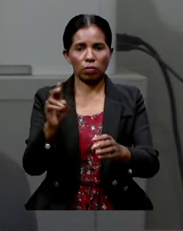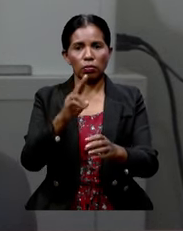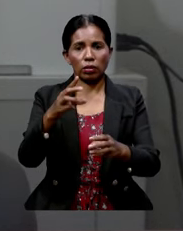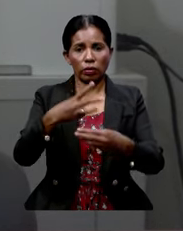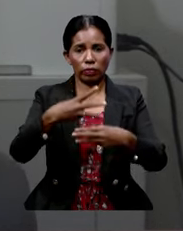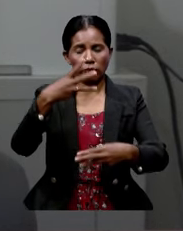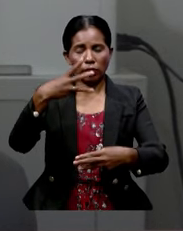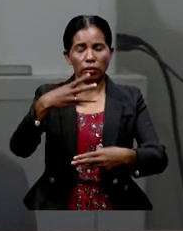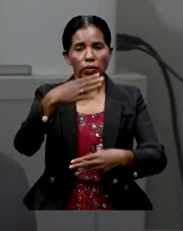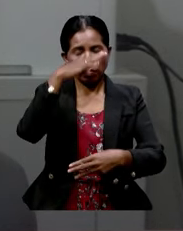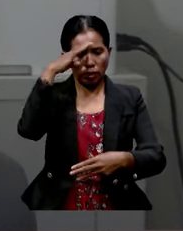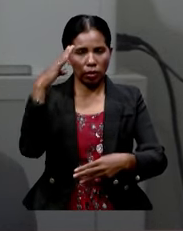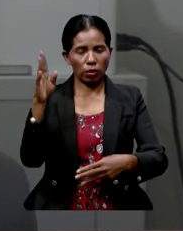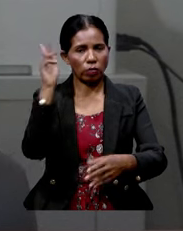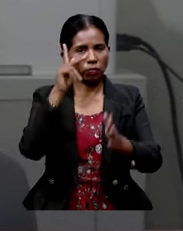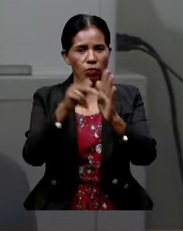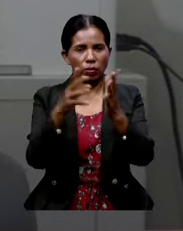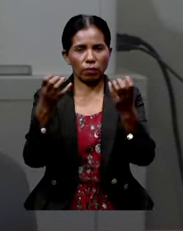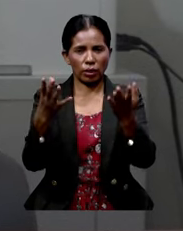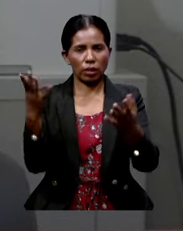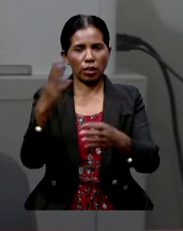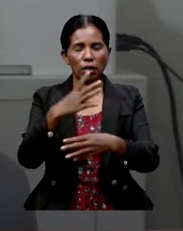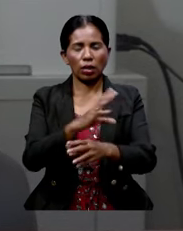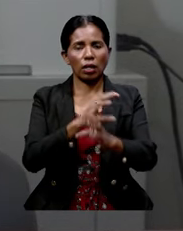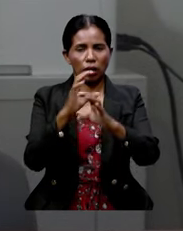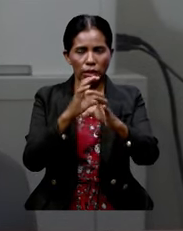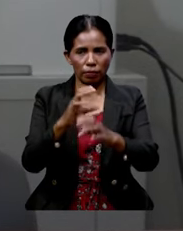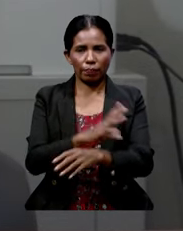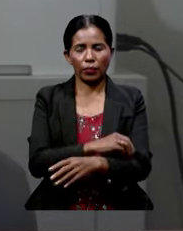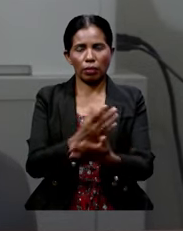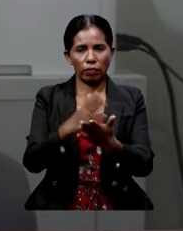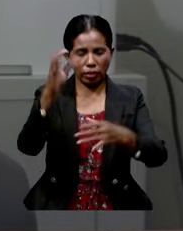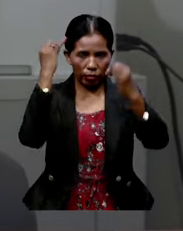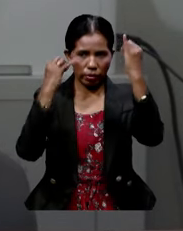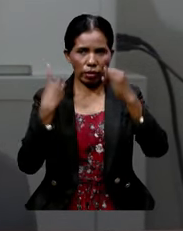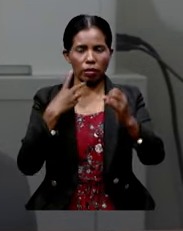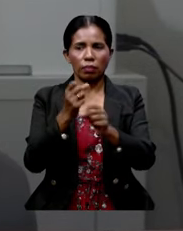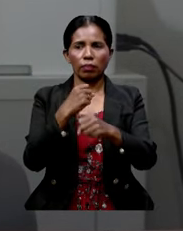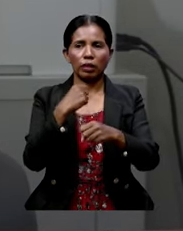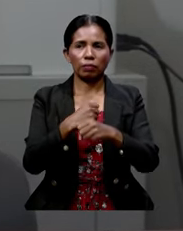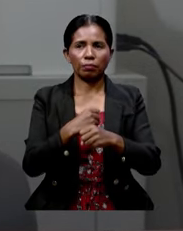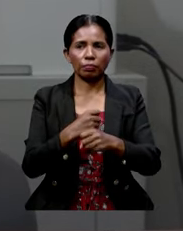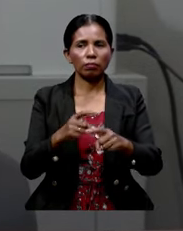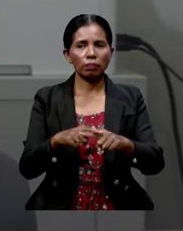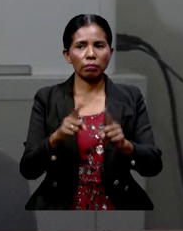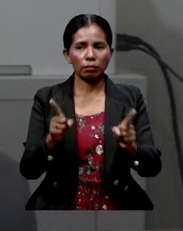sernebemak usa imagem oi ya karet. Socialização durante nene ami halau, mai